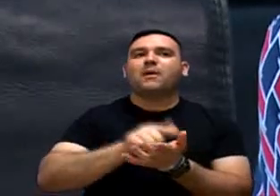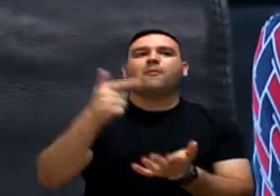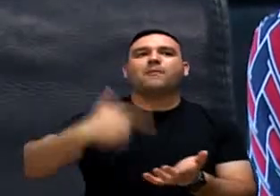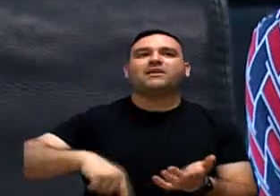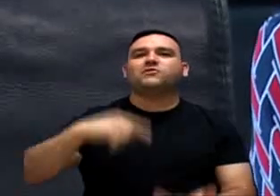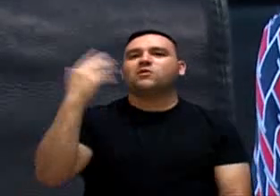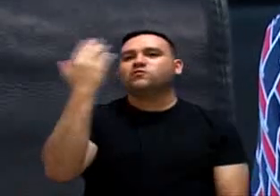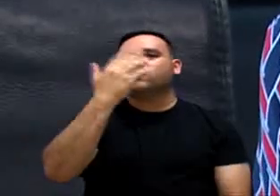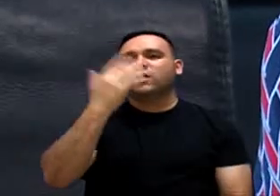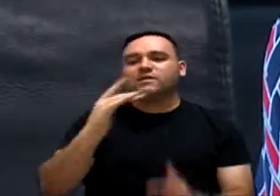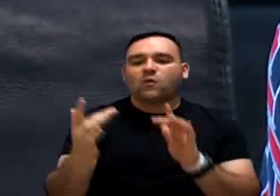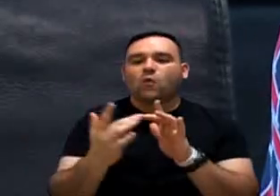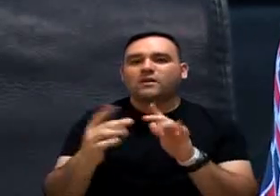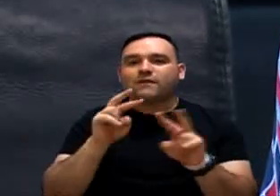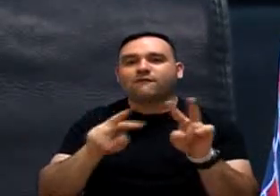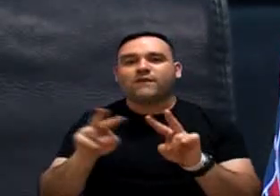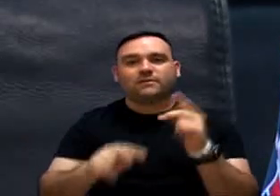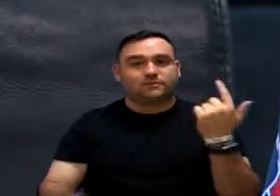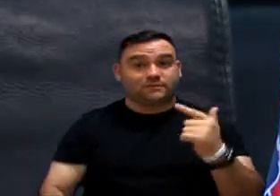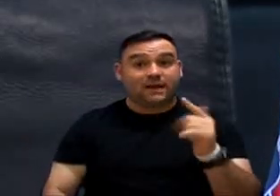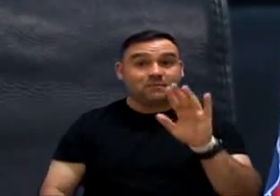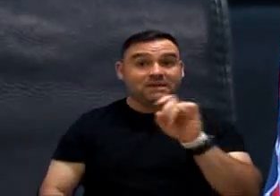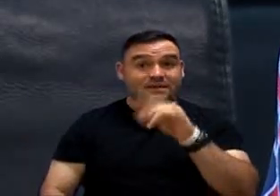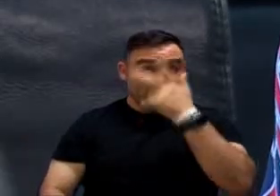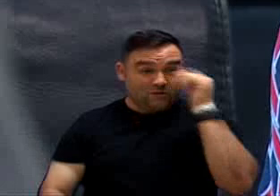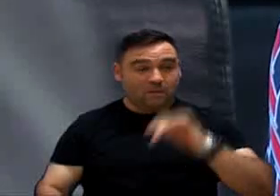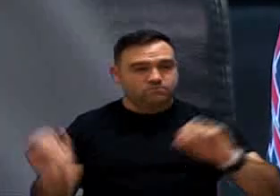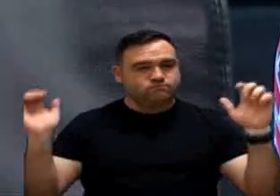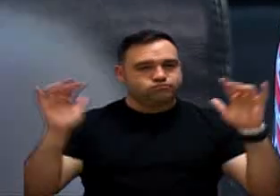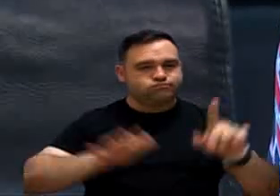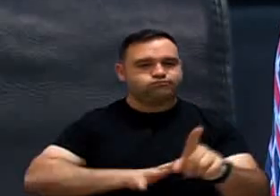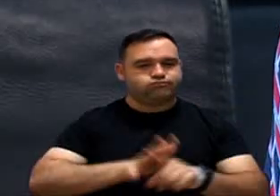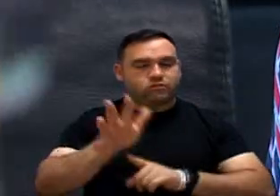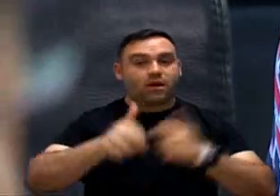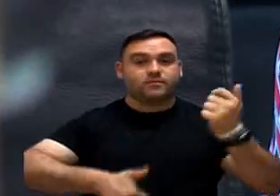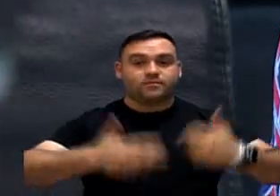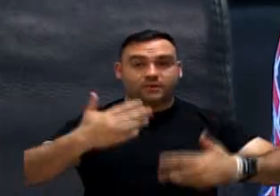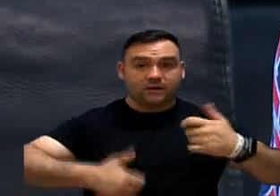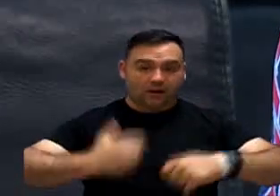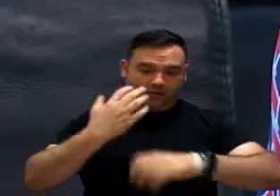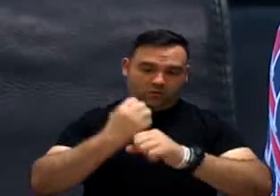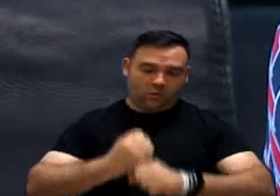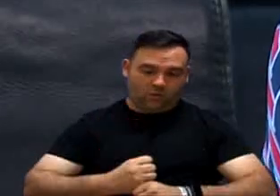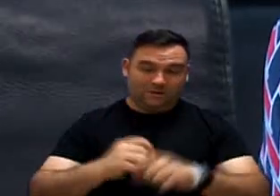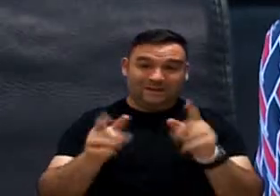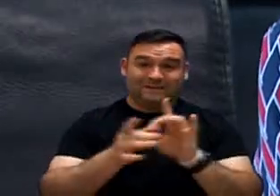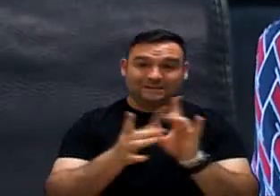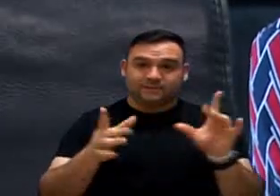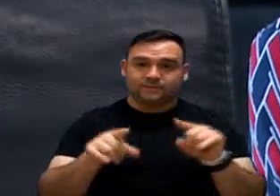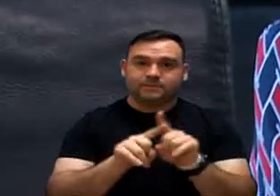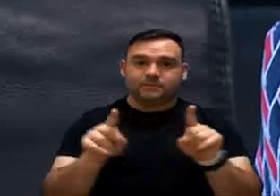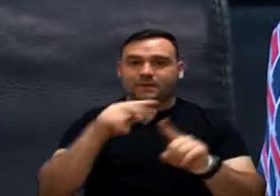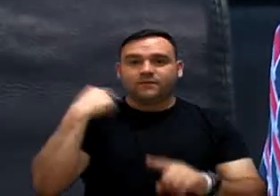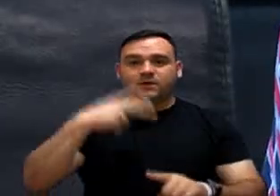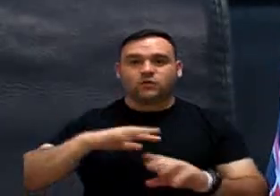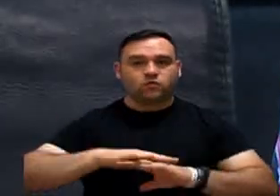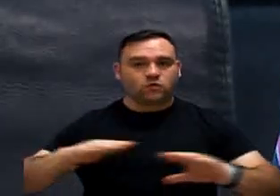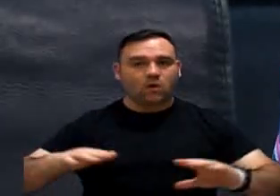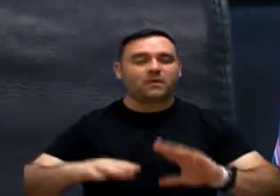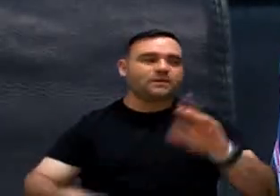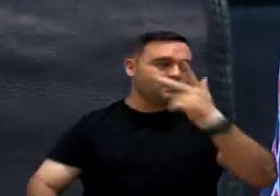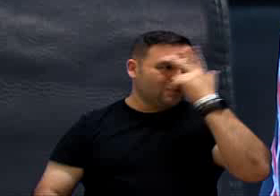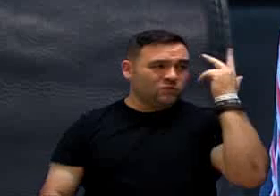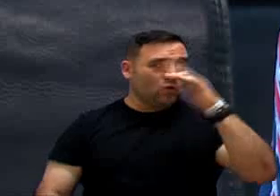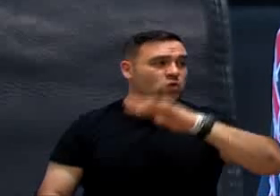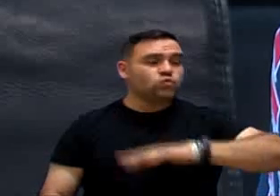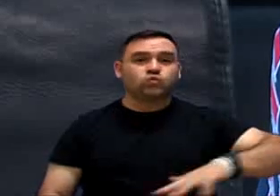não tem muito contato. E tendo uma audiência pública, prestação de contas aberto, não só aos vereadores,